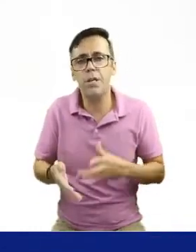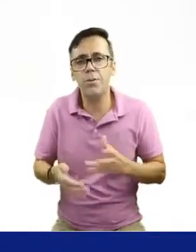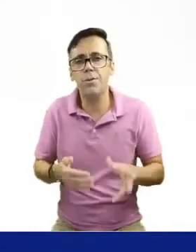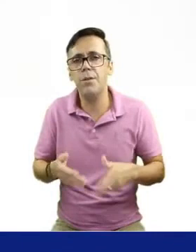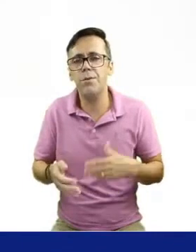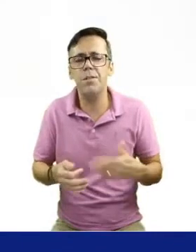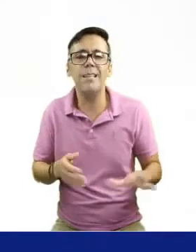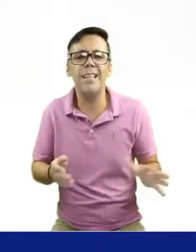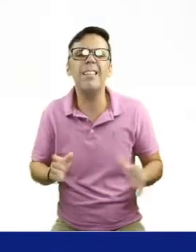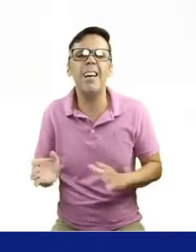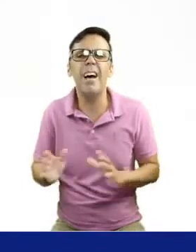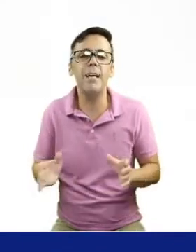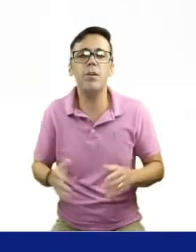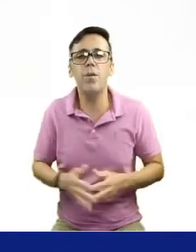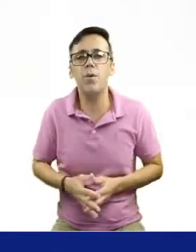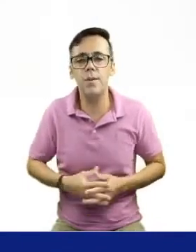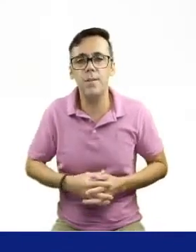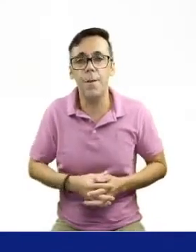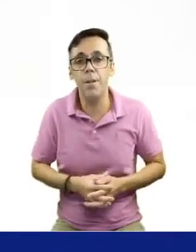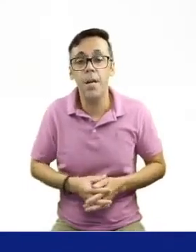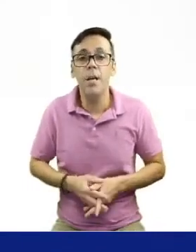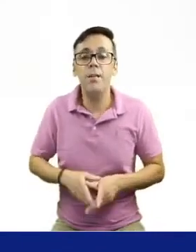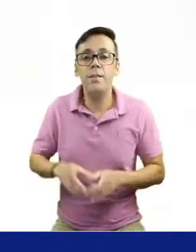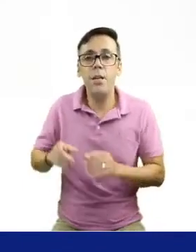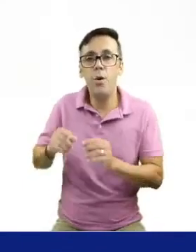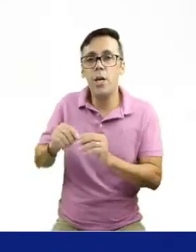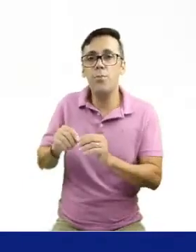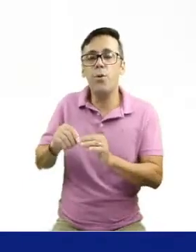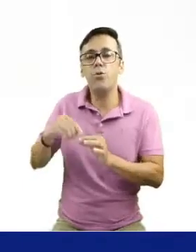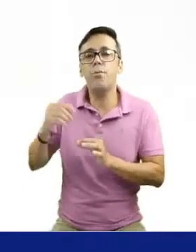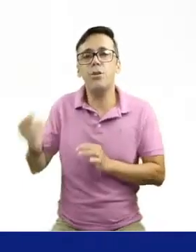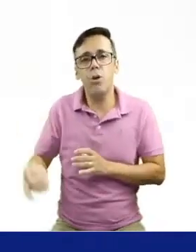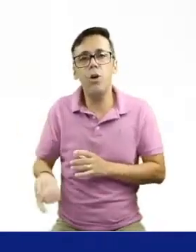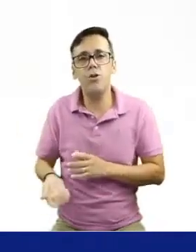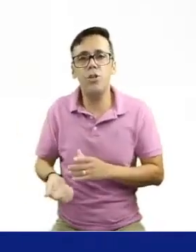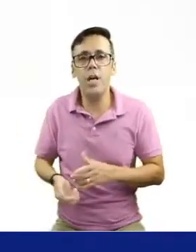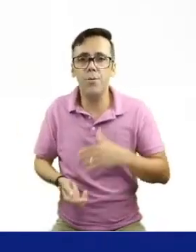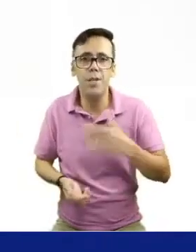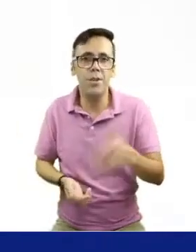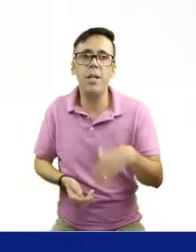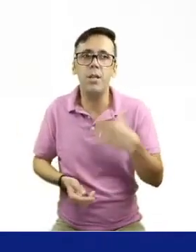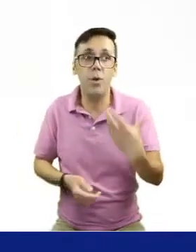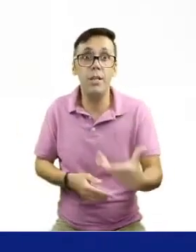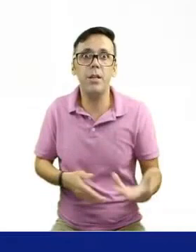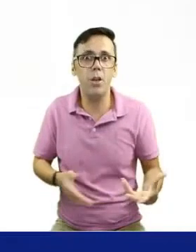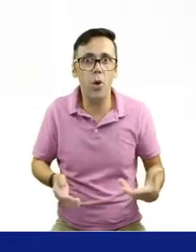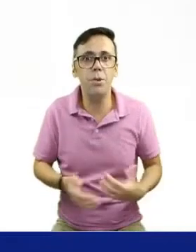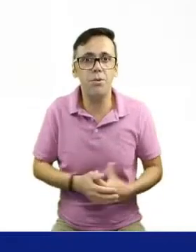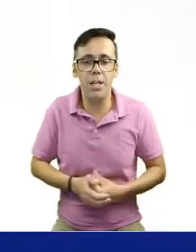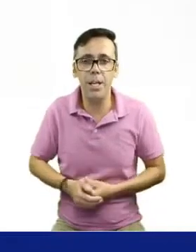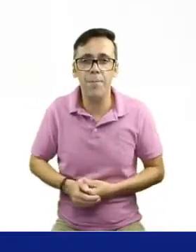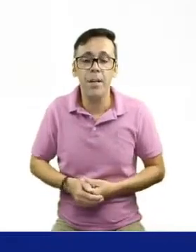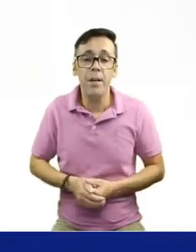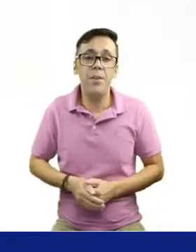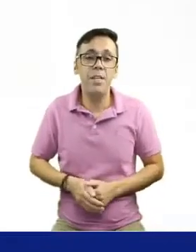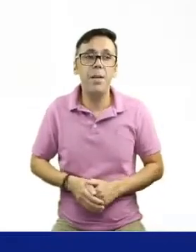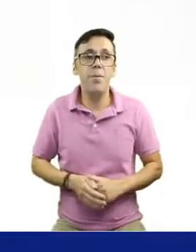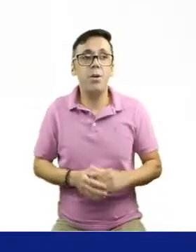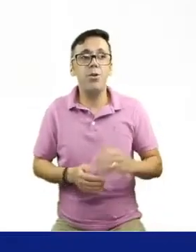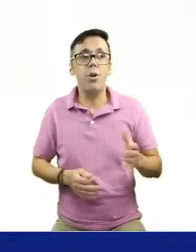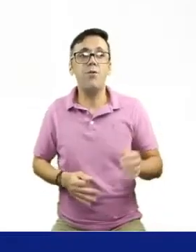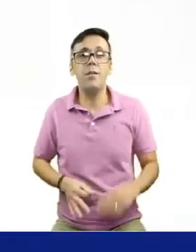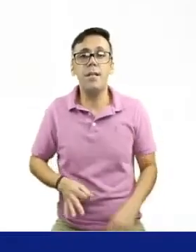400 470 reais alguma coisa assim isso ele morar um ponto mais longe digamos a 30 40 Km dali